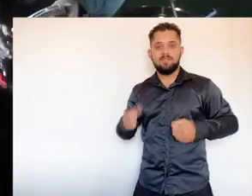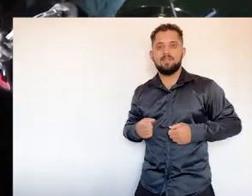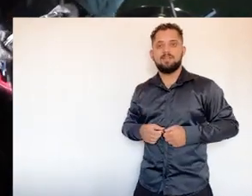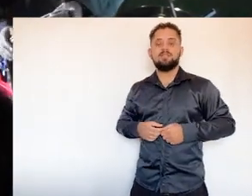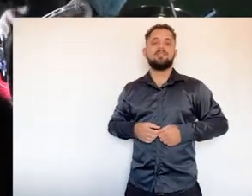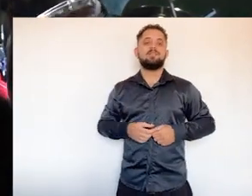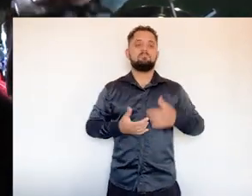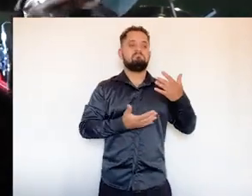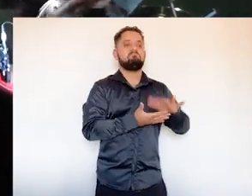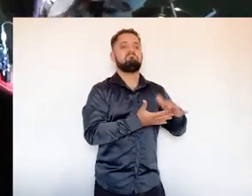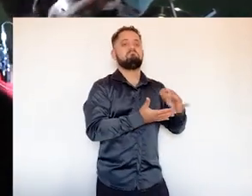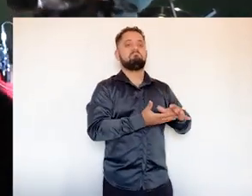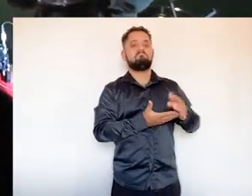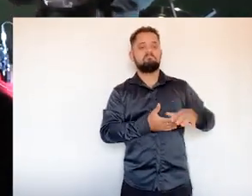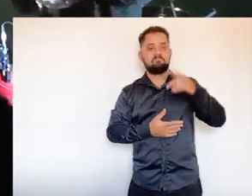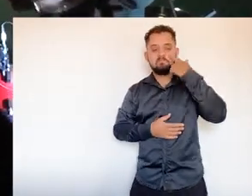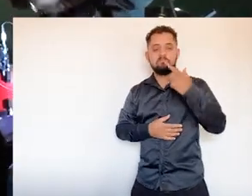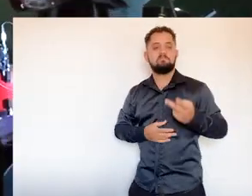Olha o